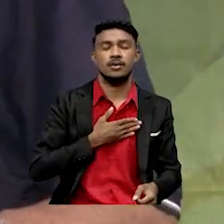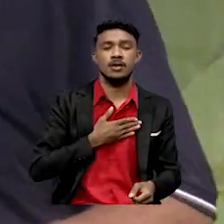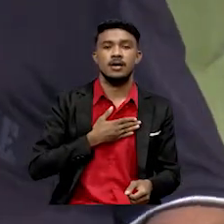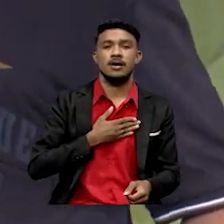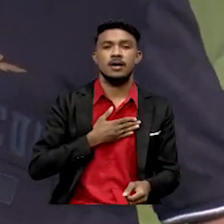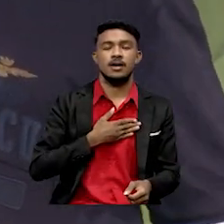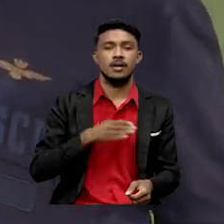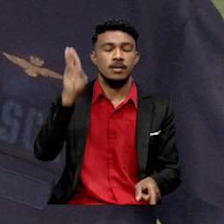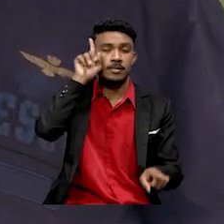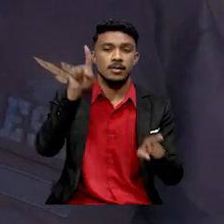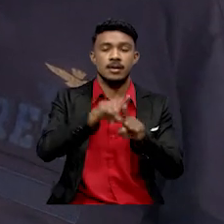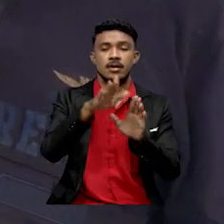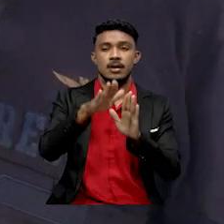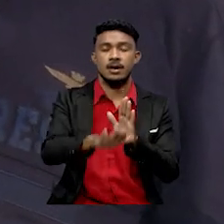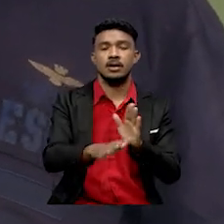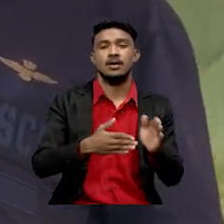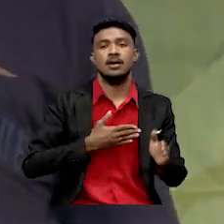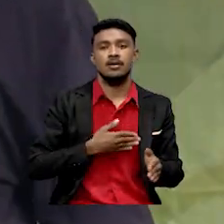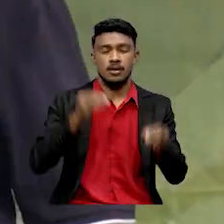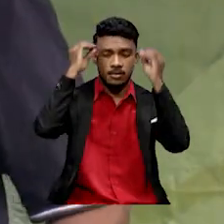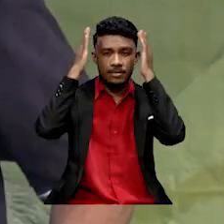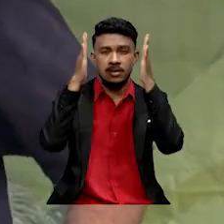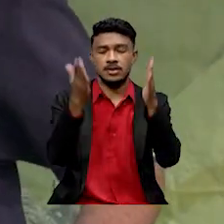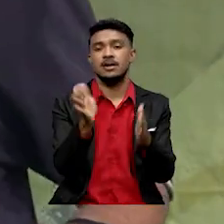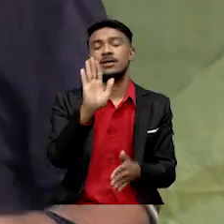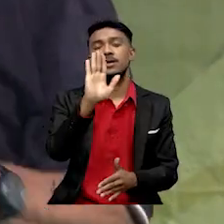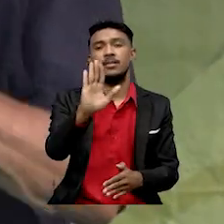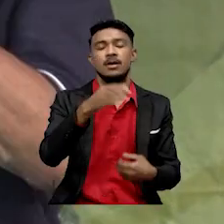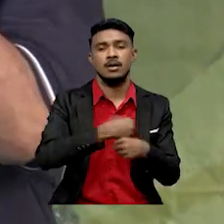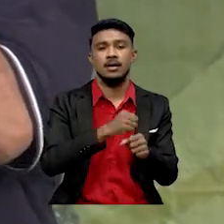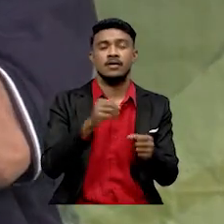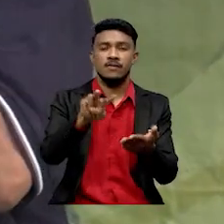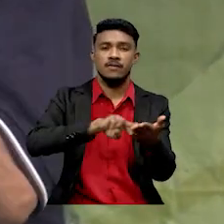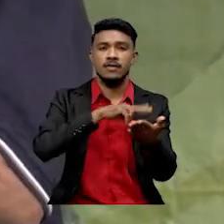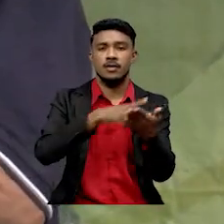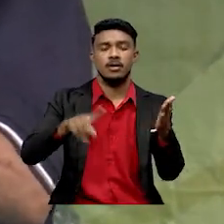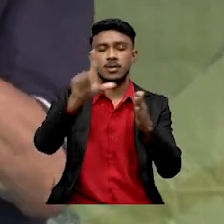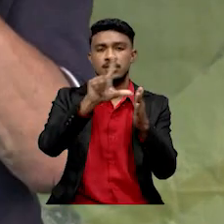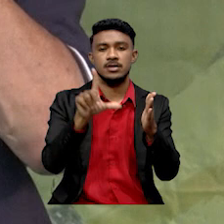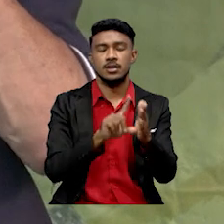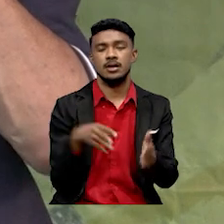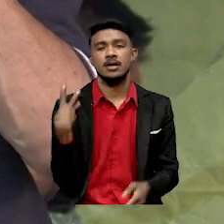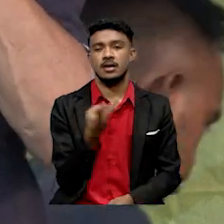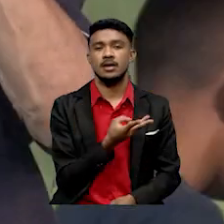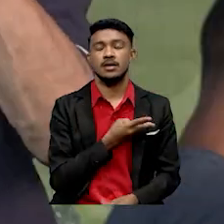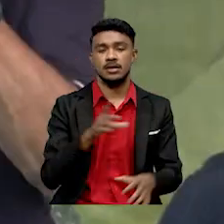mestre, dia uma viola a Constituição. E tenha sistema